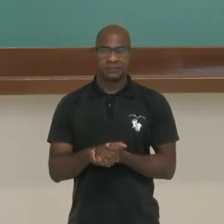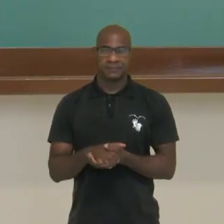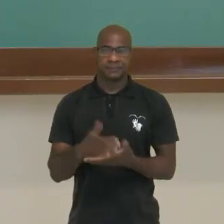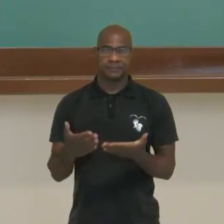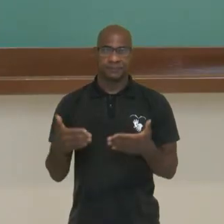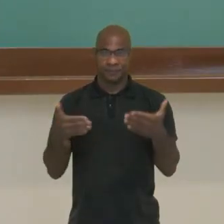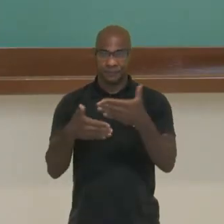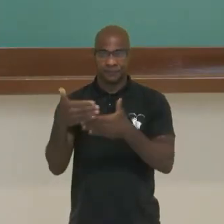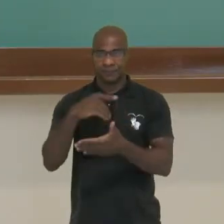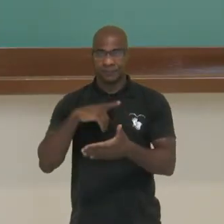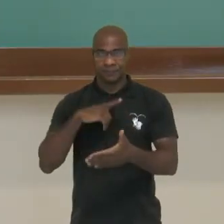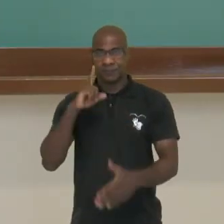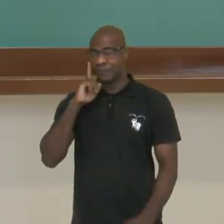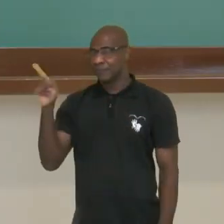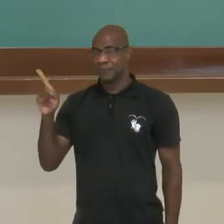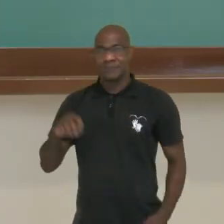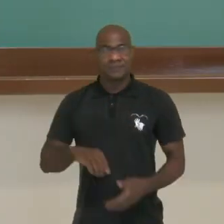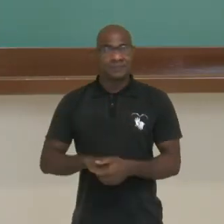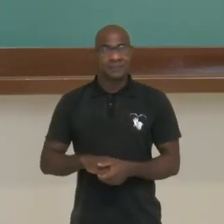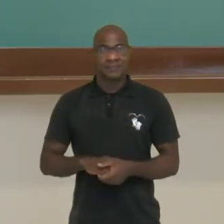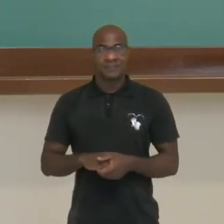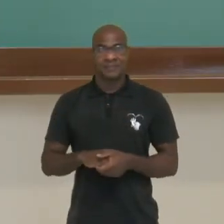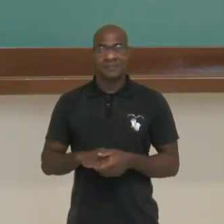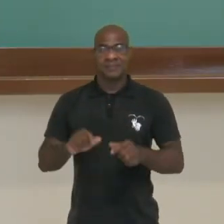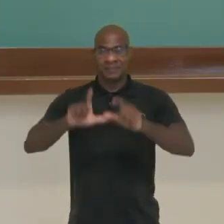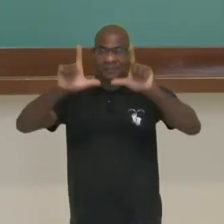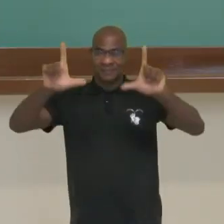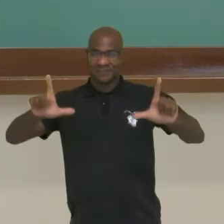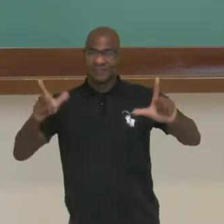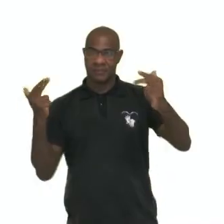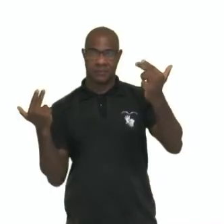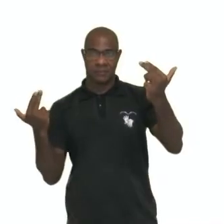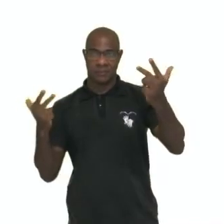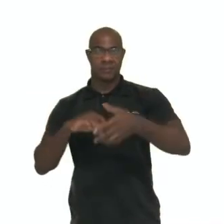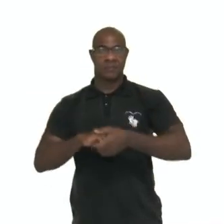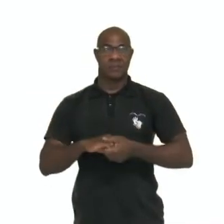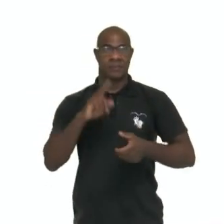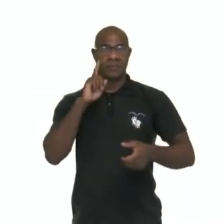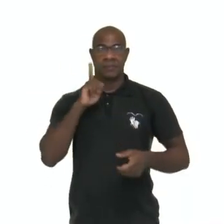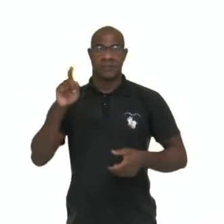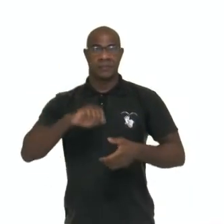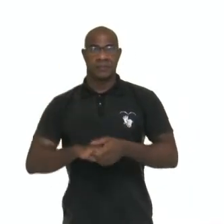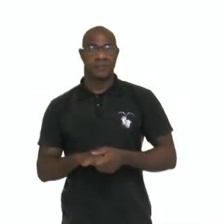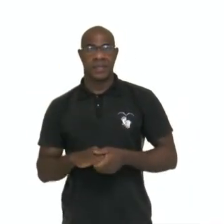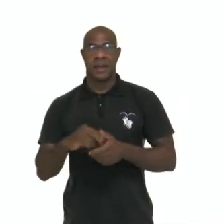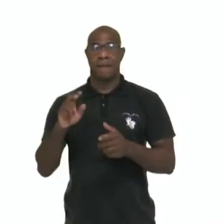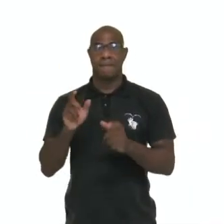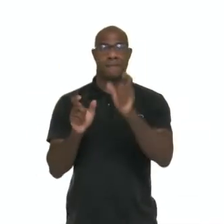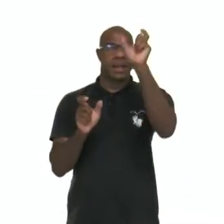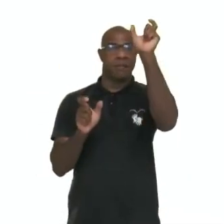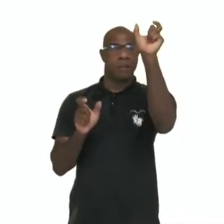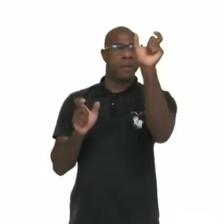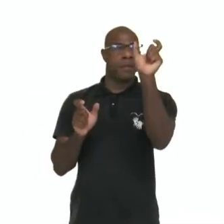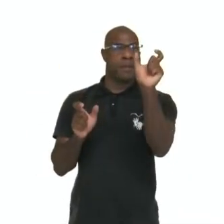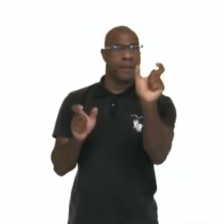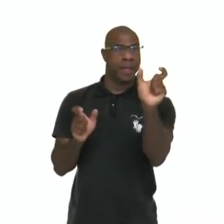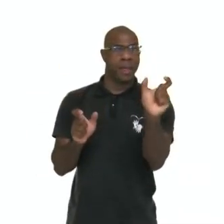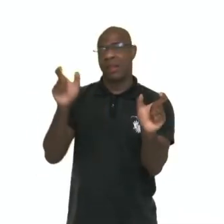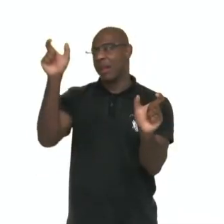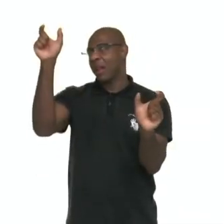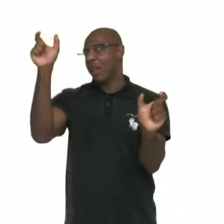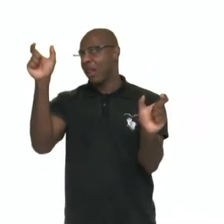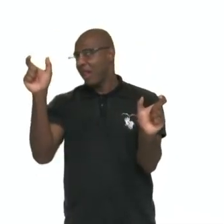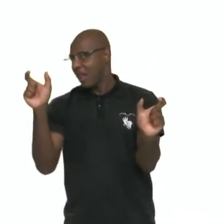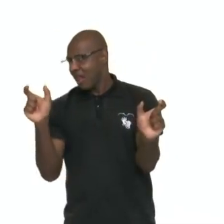slide que nós temos aqui é o que nós temos na plataforma. Então, nós temos ali, we are on, let's get together with, do you belong to,